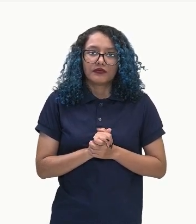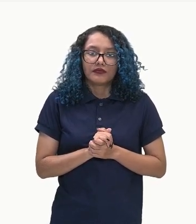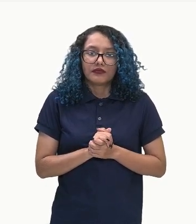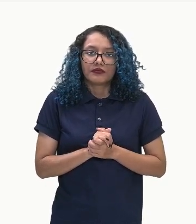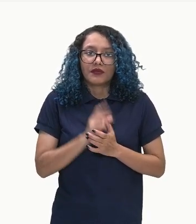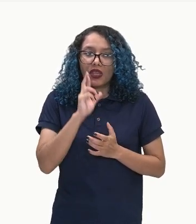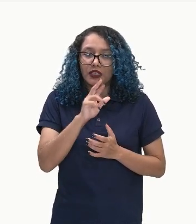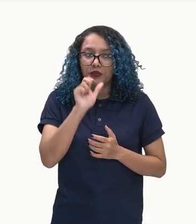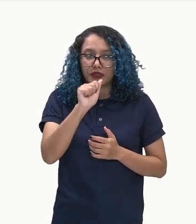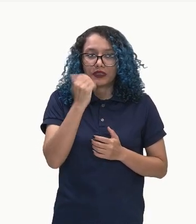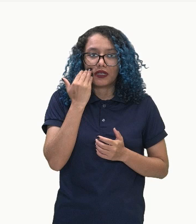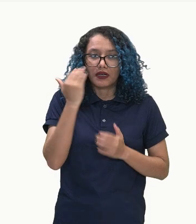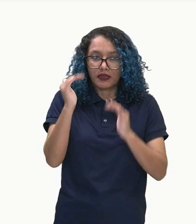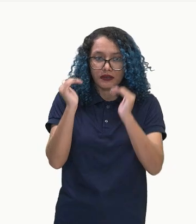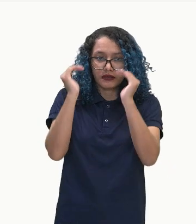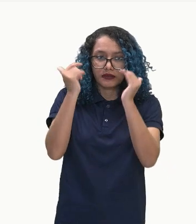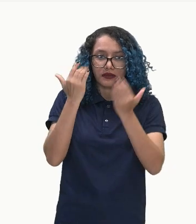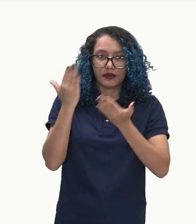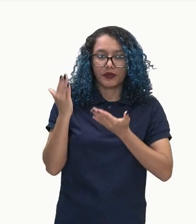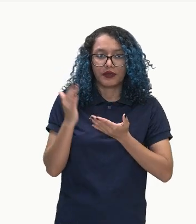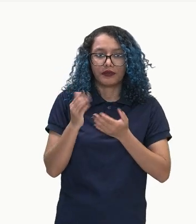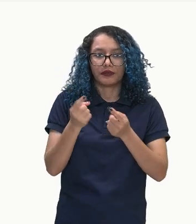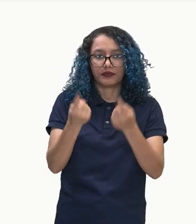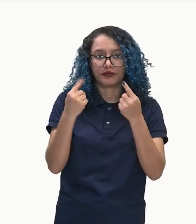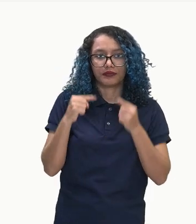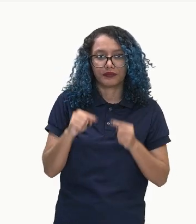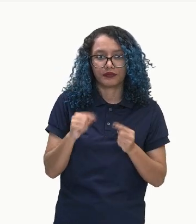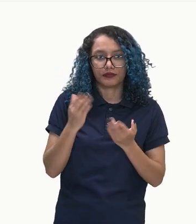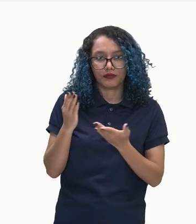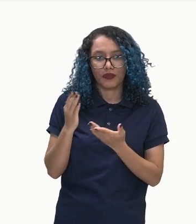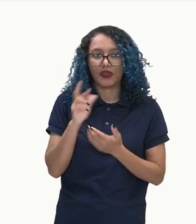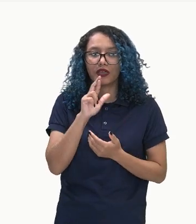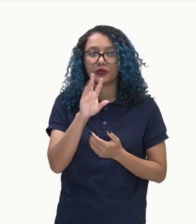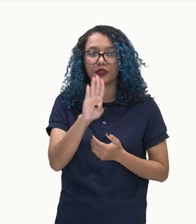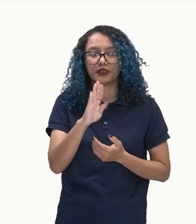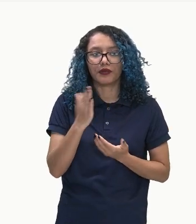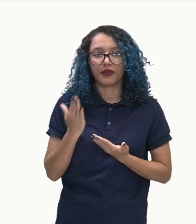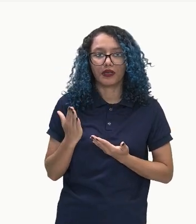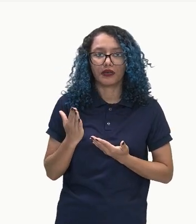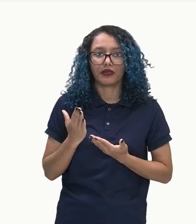temos a resposta da letra A, e aqui o professor vai colocar a resposta da letra B.